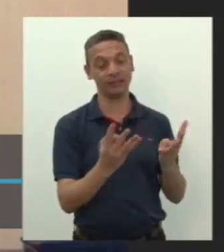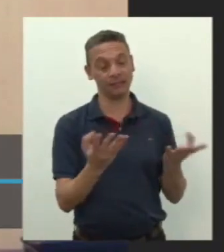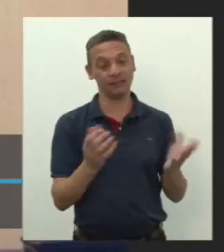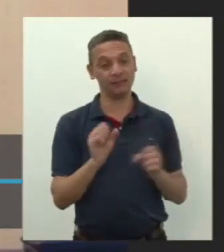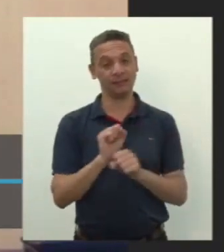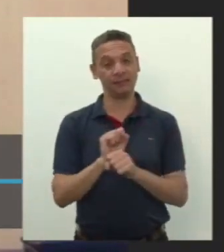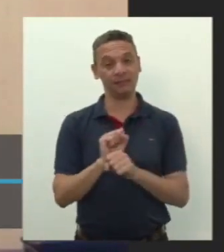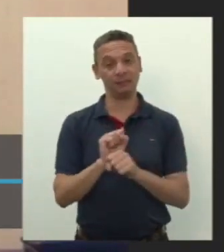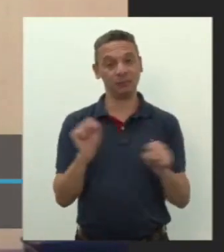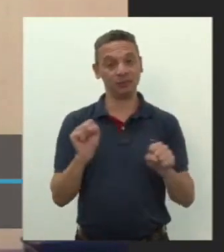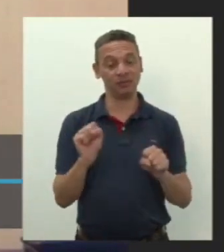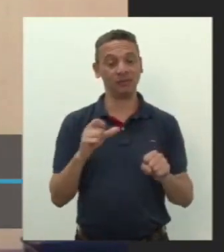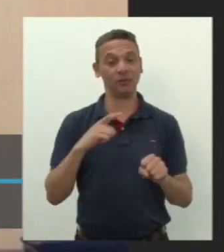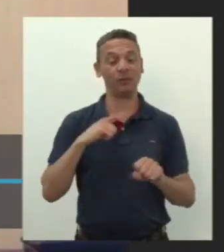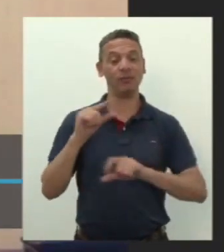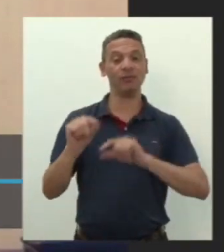né,